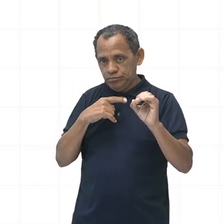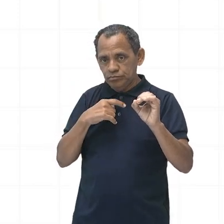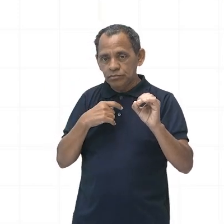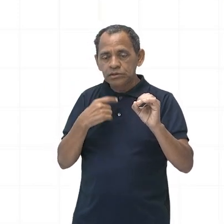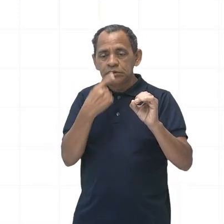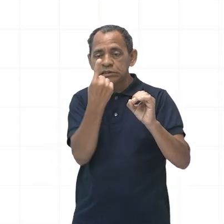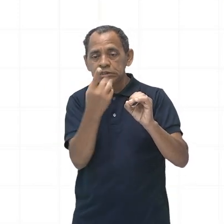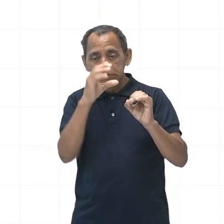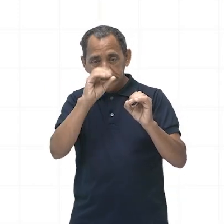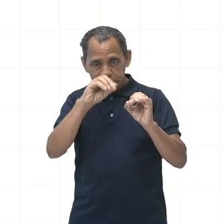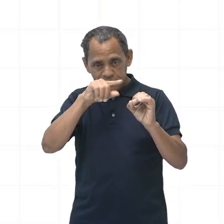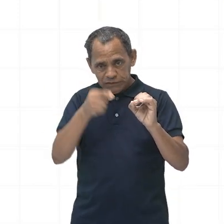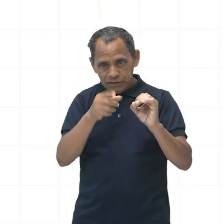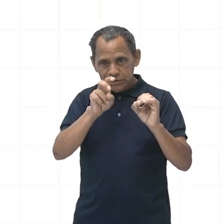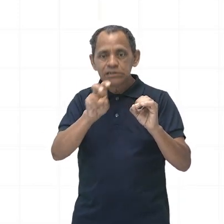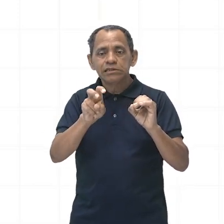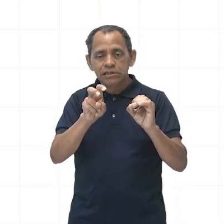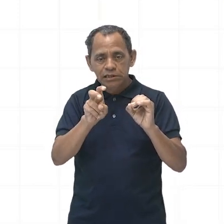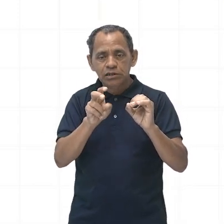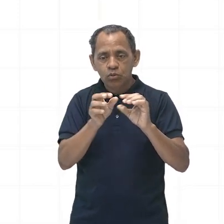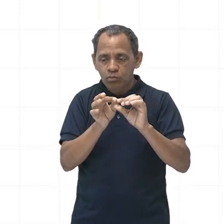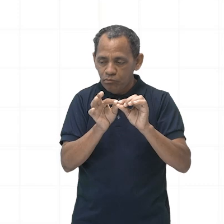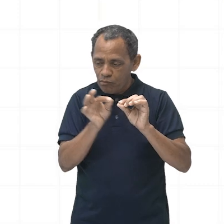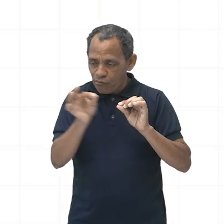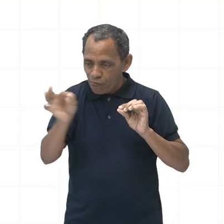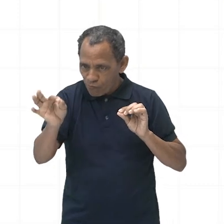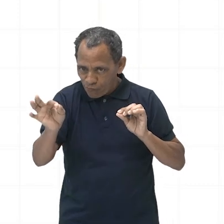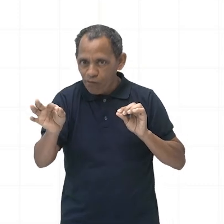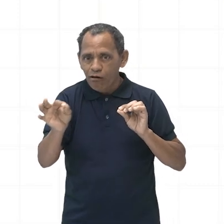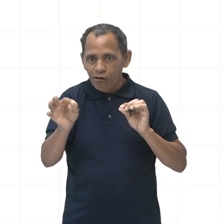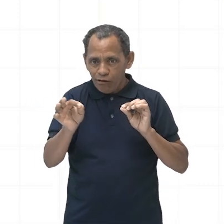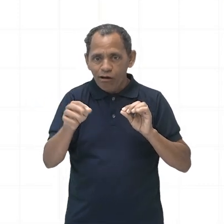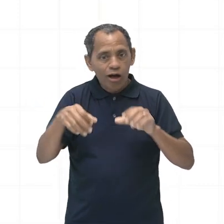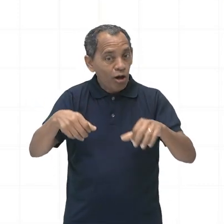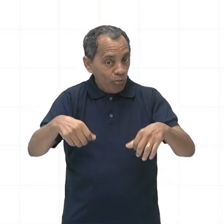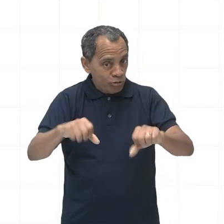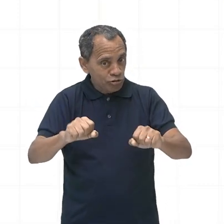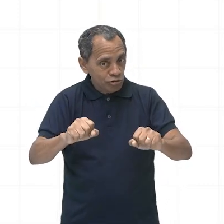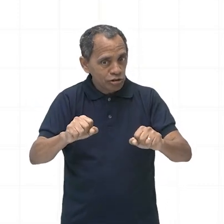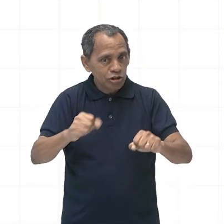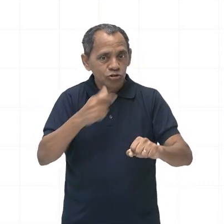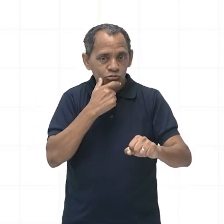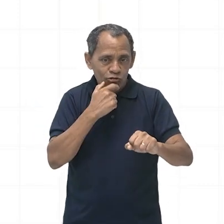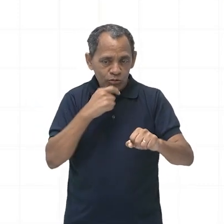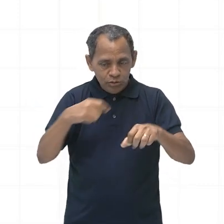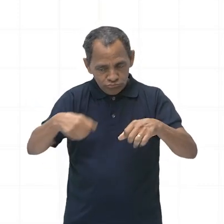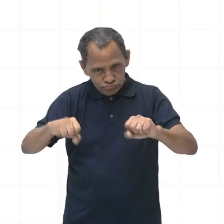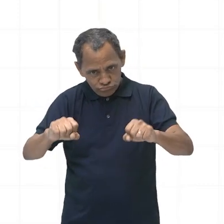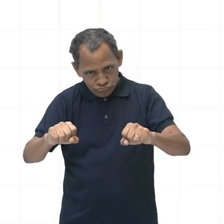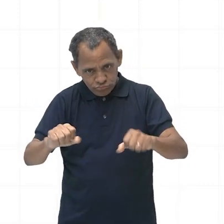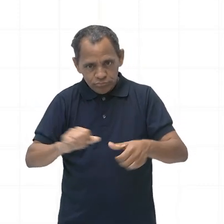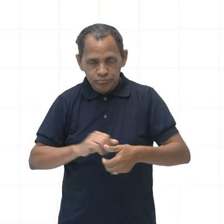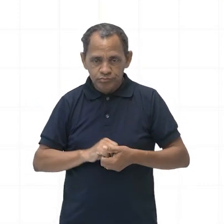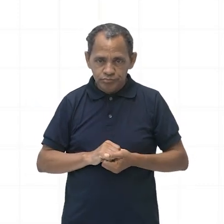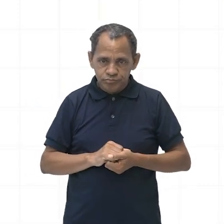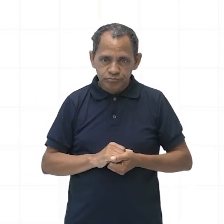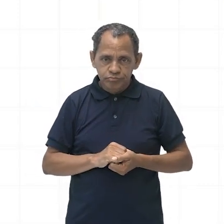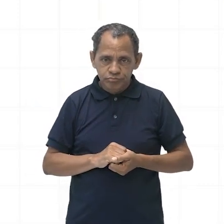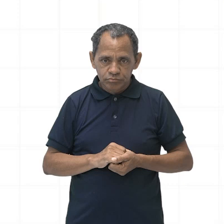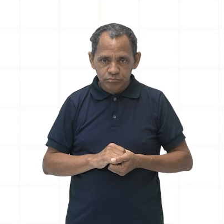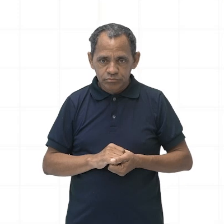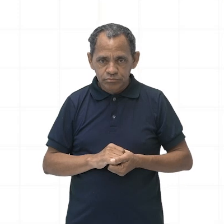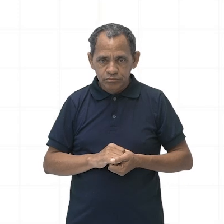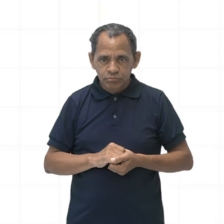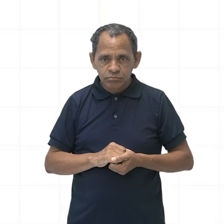distância percorrida, né, pelo motociclista. Essa será a distância percorrida pelo motociclista,